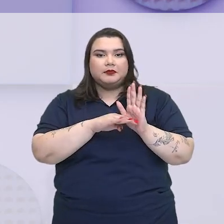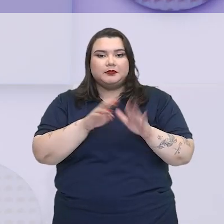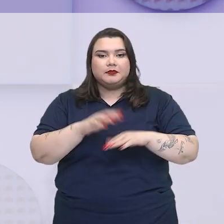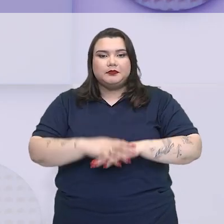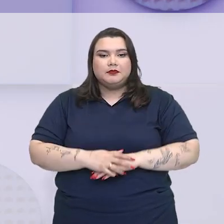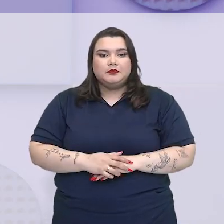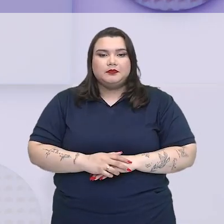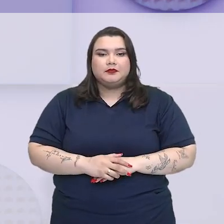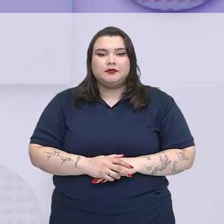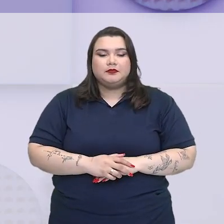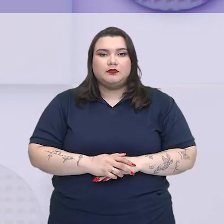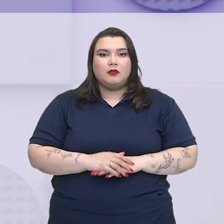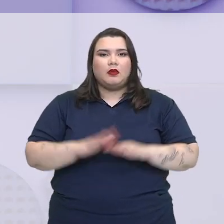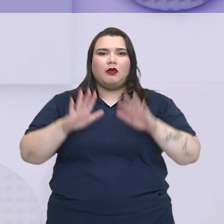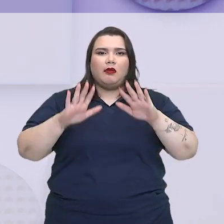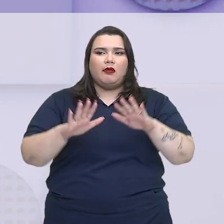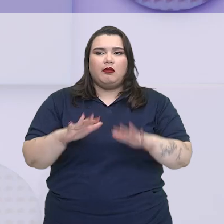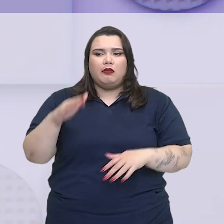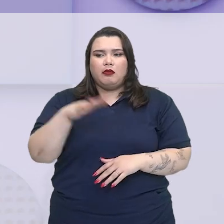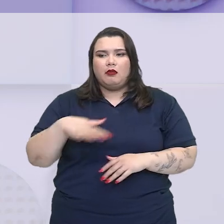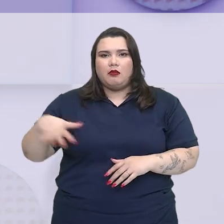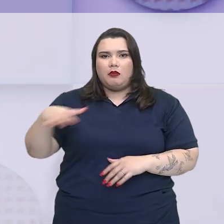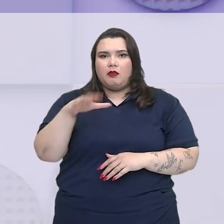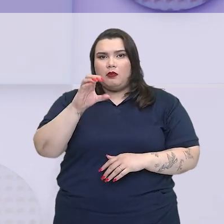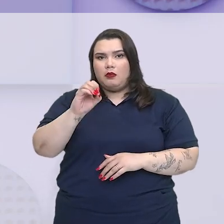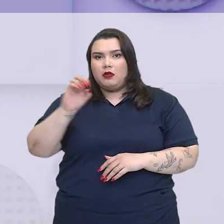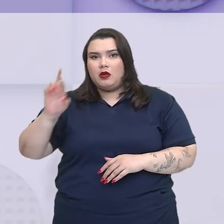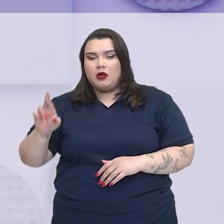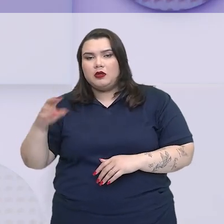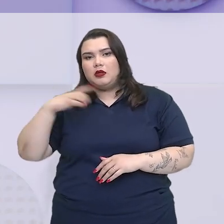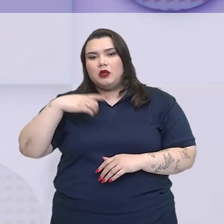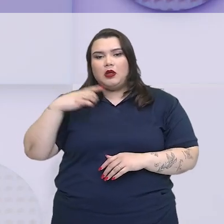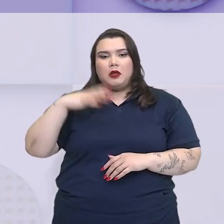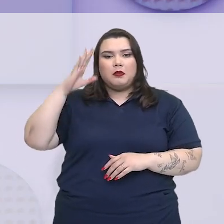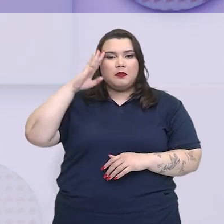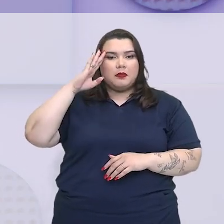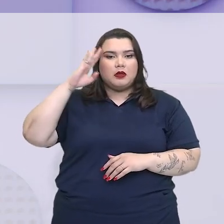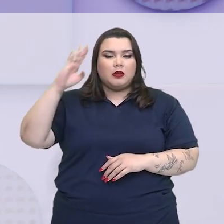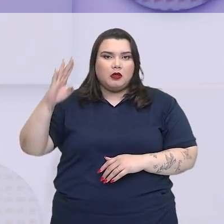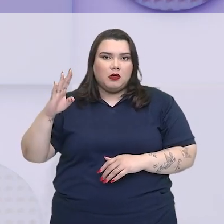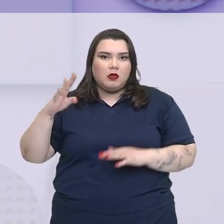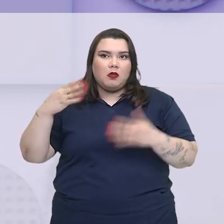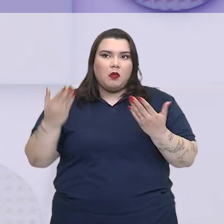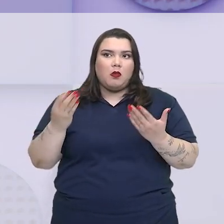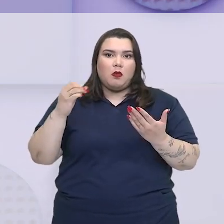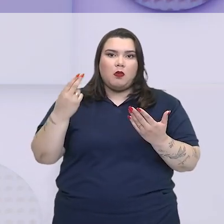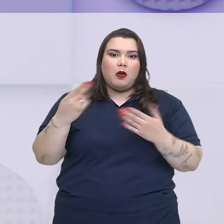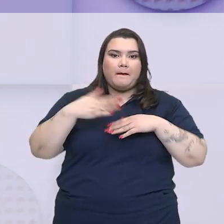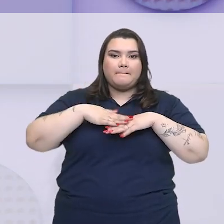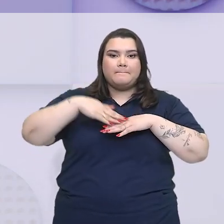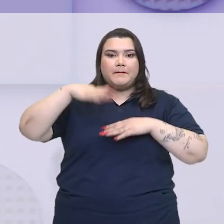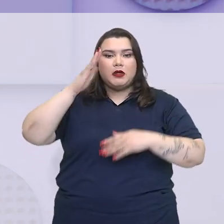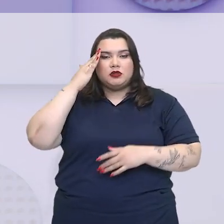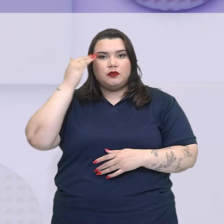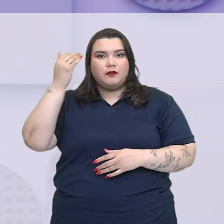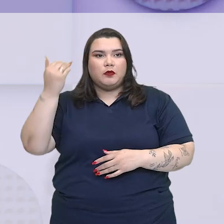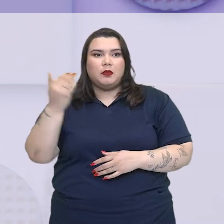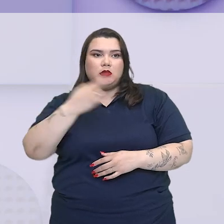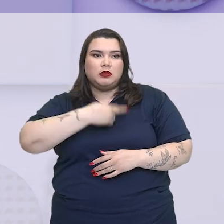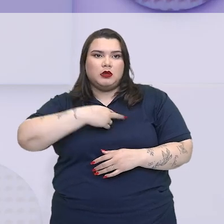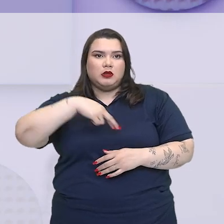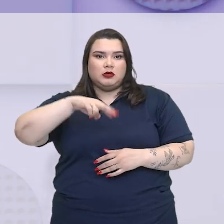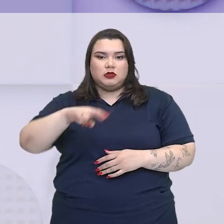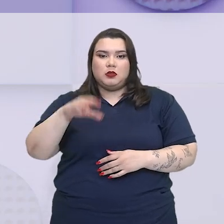orixá. No Oriente, nós temos a principal, ou pelo menos a mais conhecida